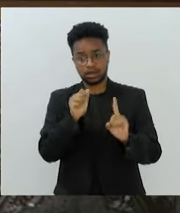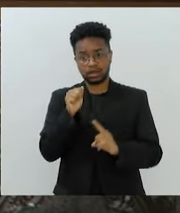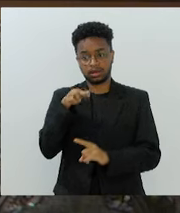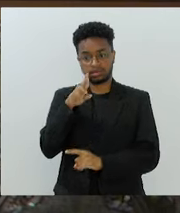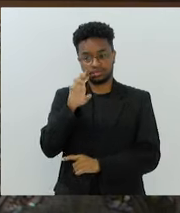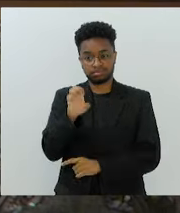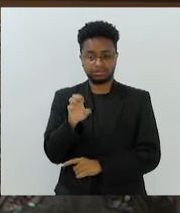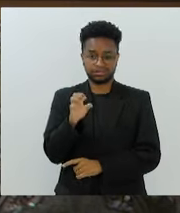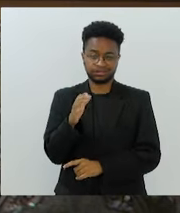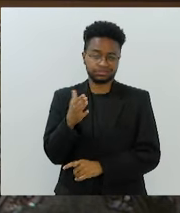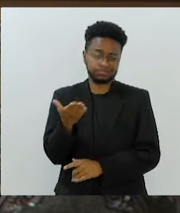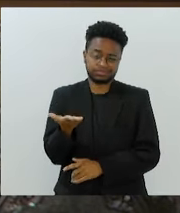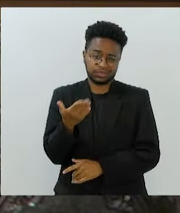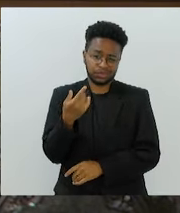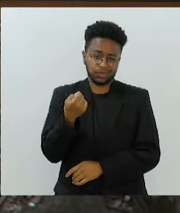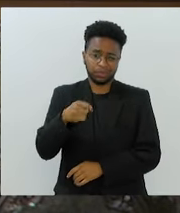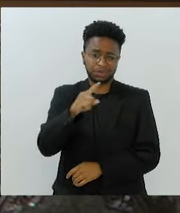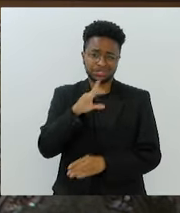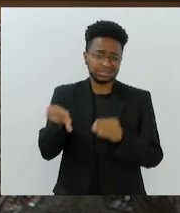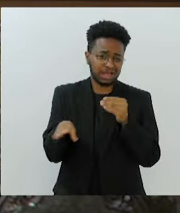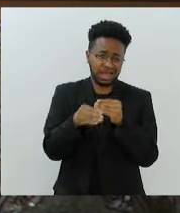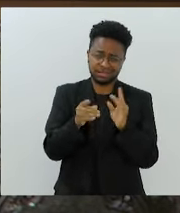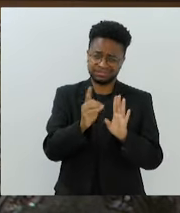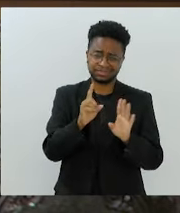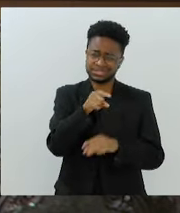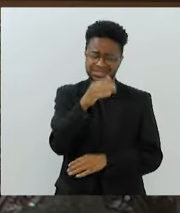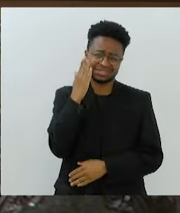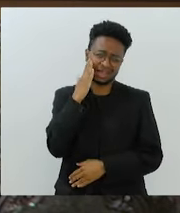não tenho de acrescentar muito. Você sabe,